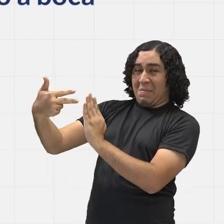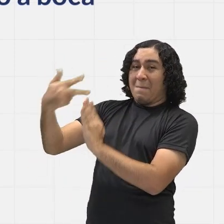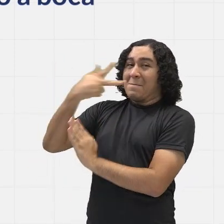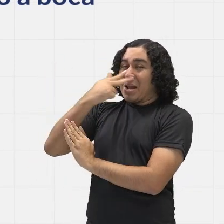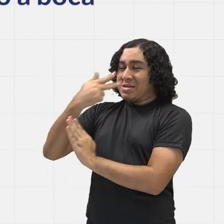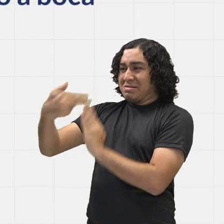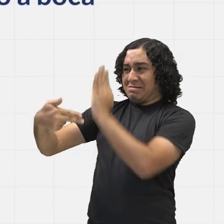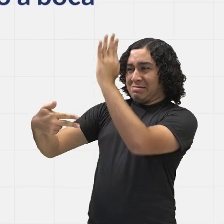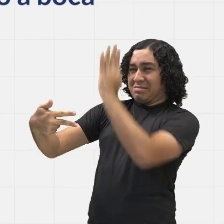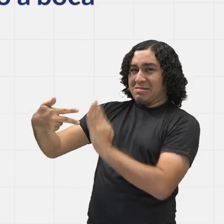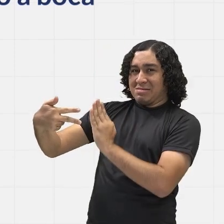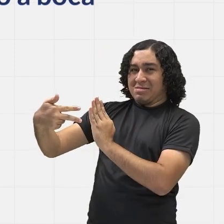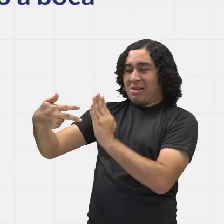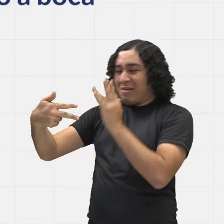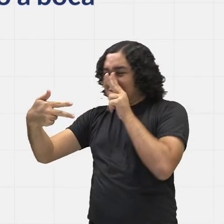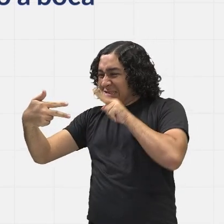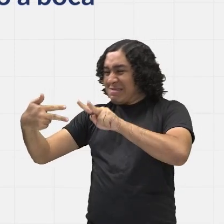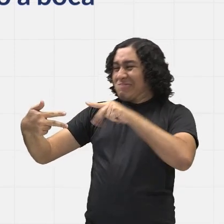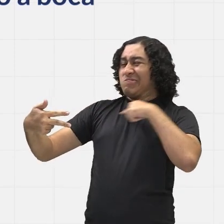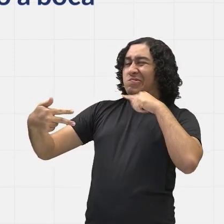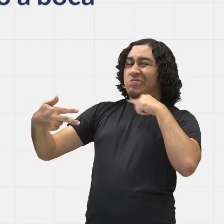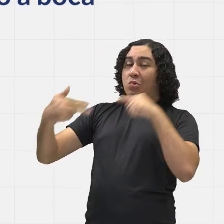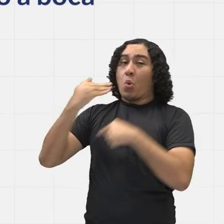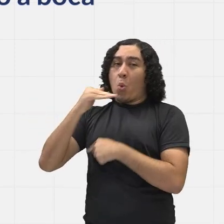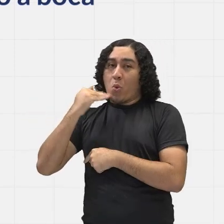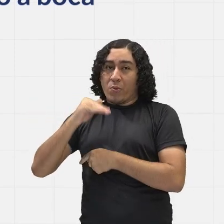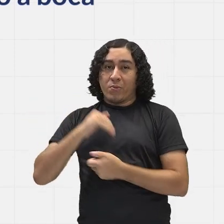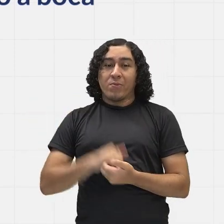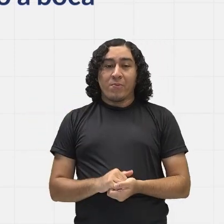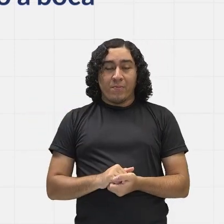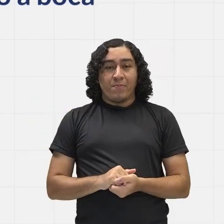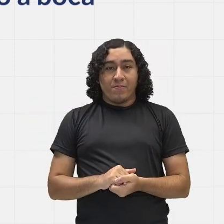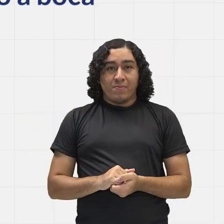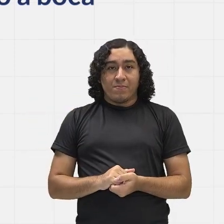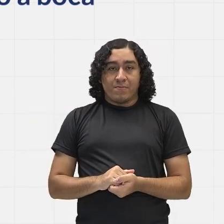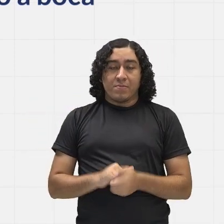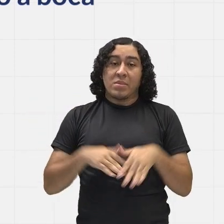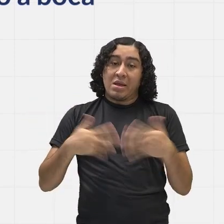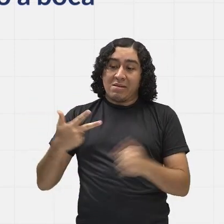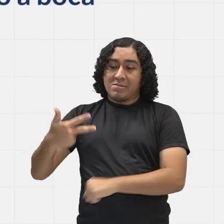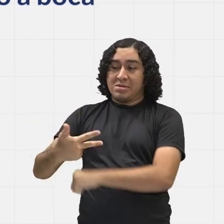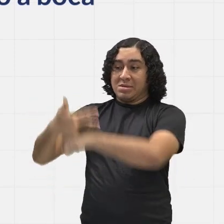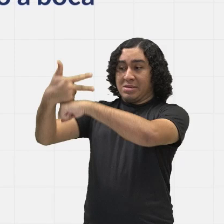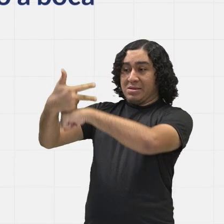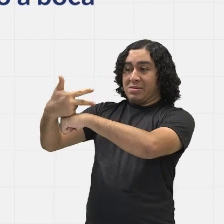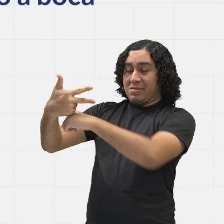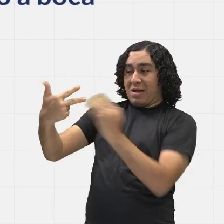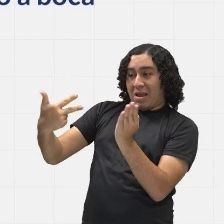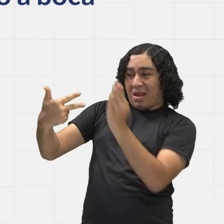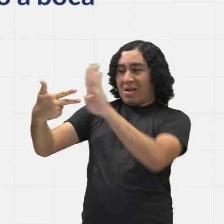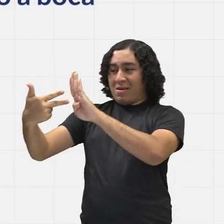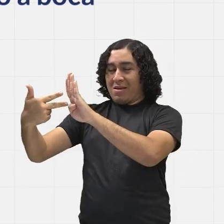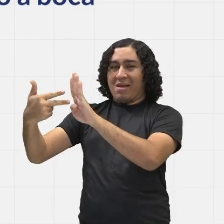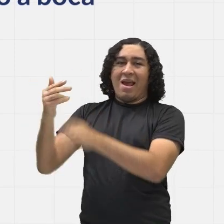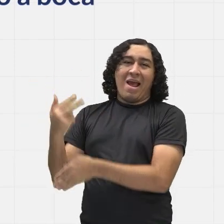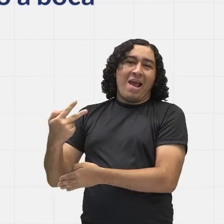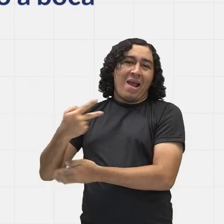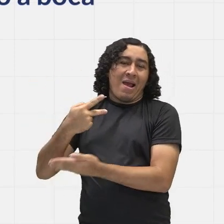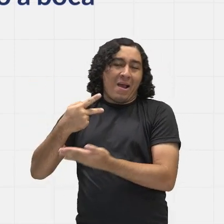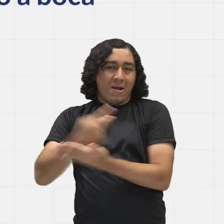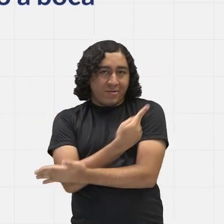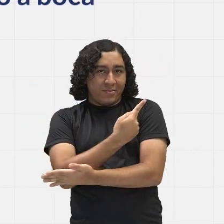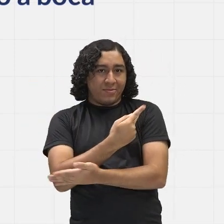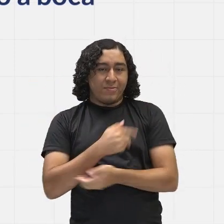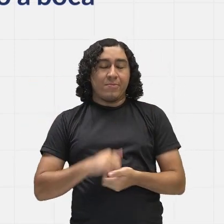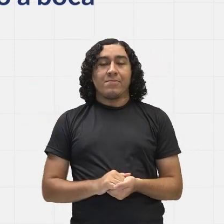só a parte do aluno, tá? Então, a gente considera esse posicionamento errado, tá bom? A gente só pede que vocês posicionem